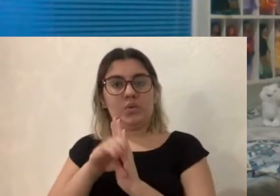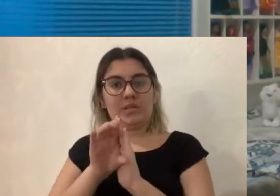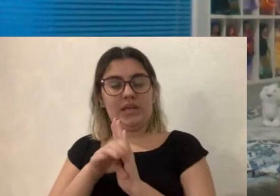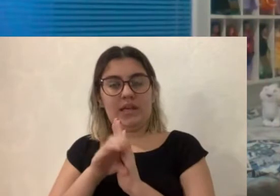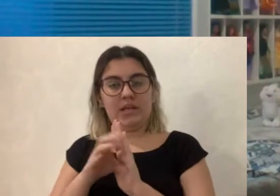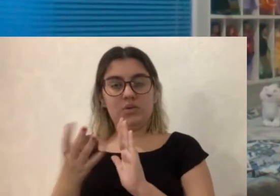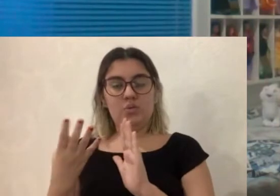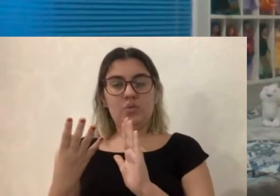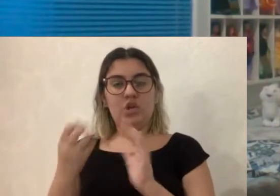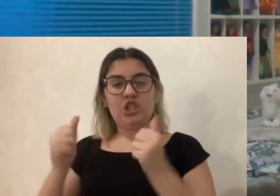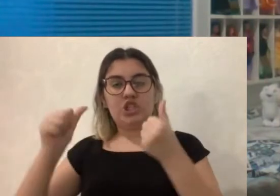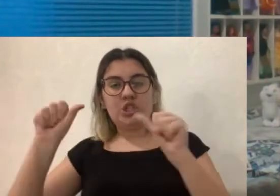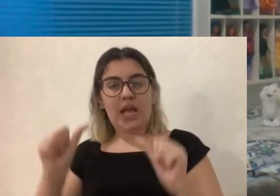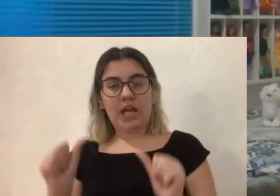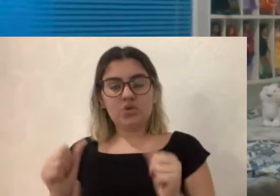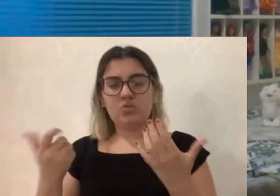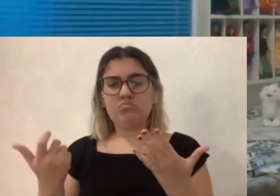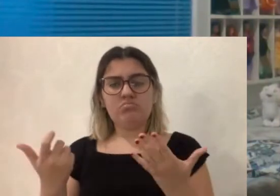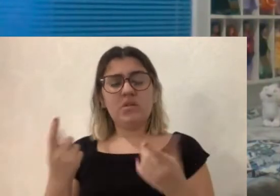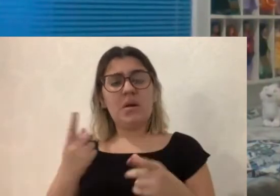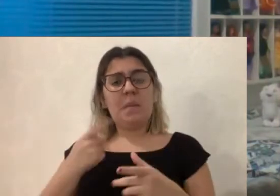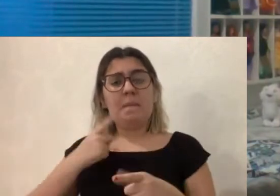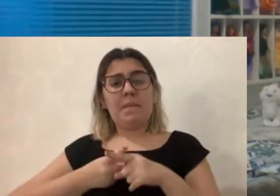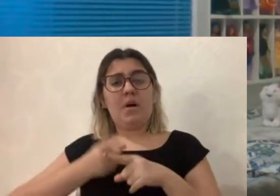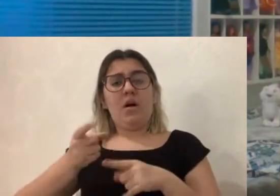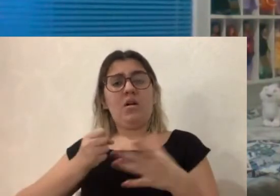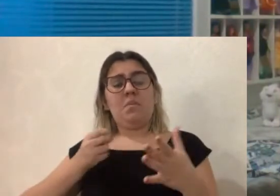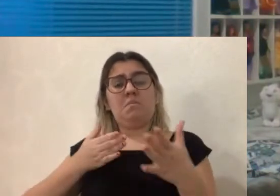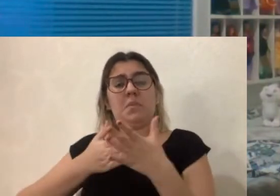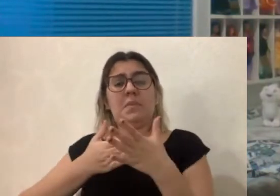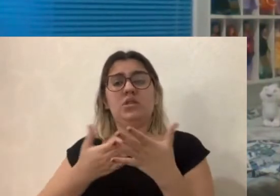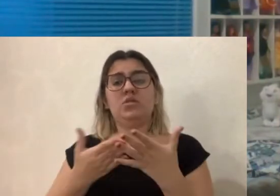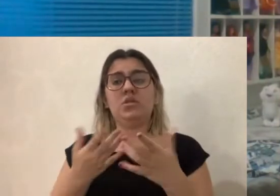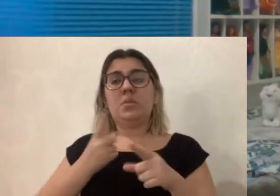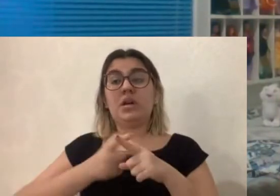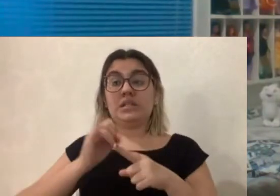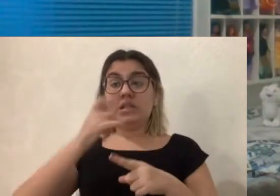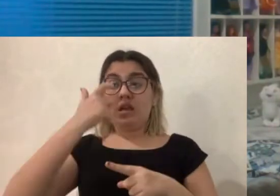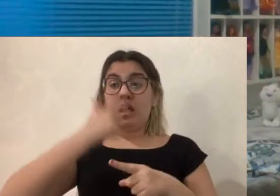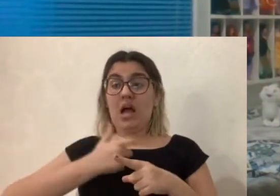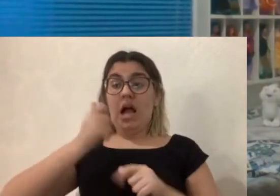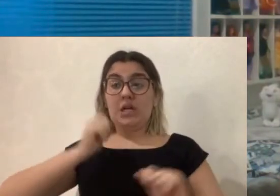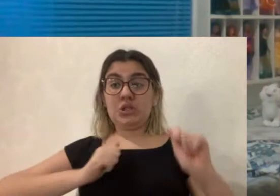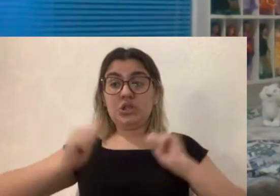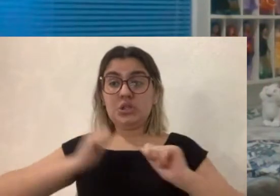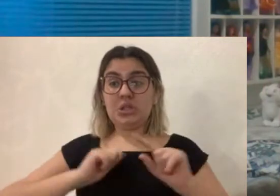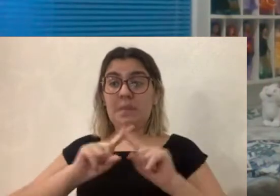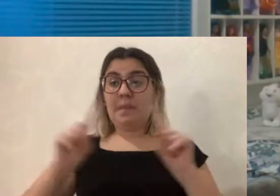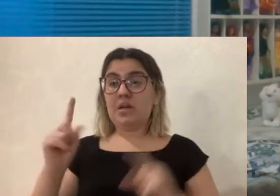repente, sou um artista que não tem nenhuma vivência, que não tem nenhum contato, que não tem nenhuma